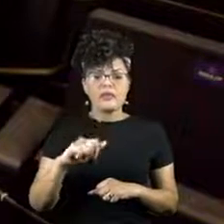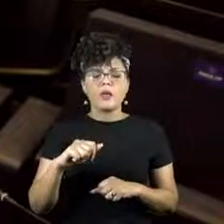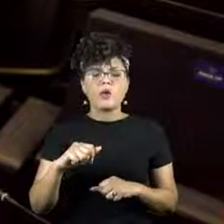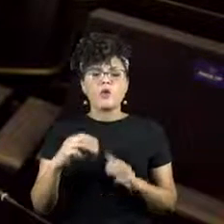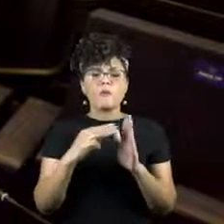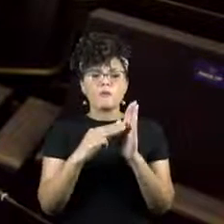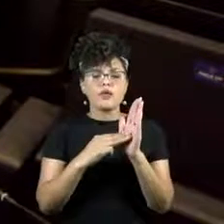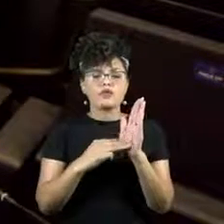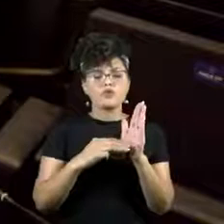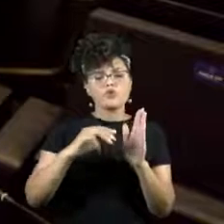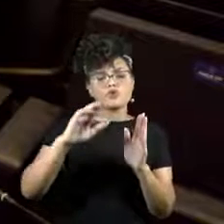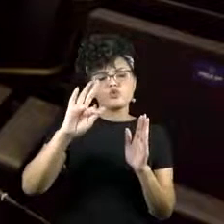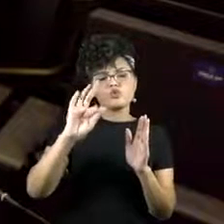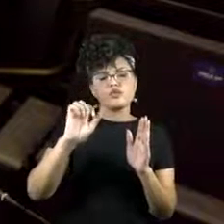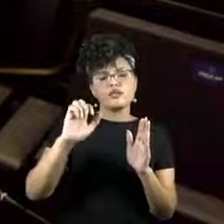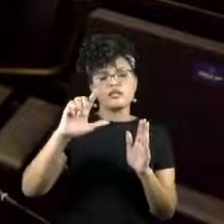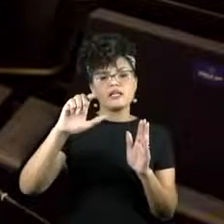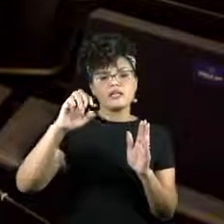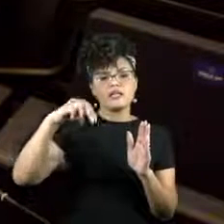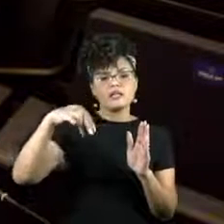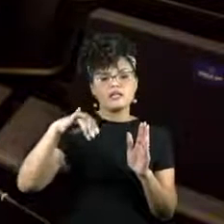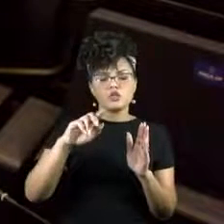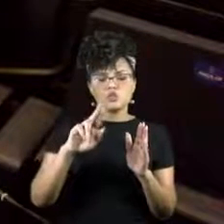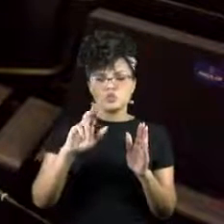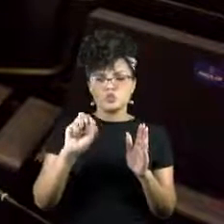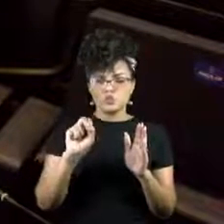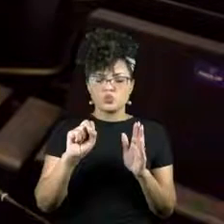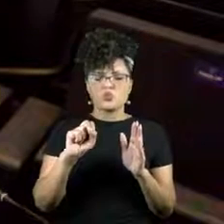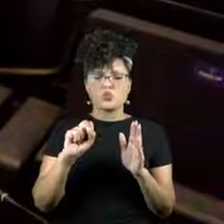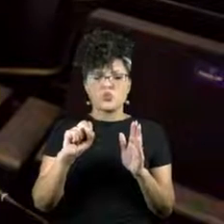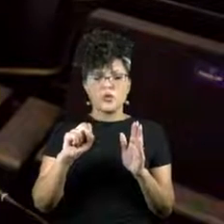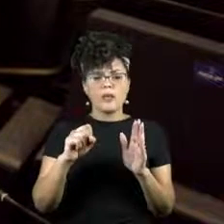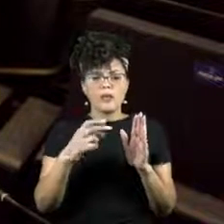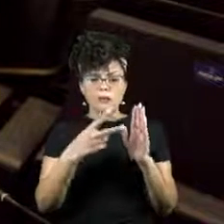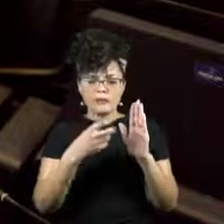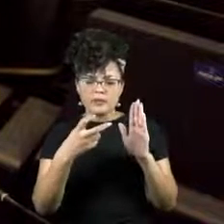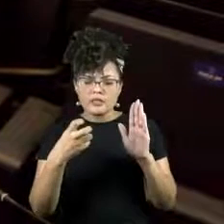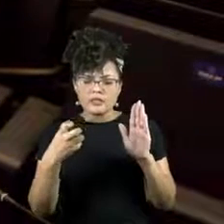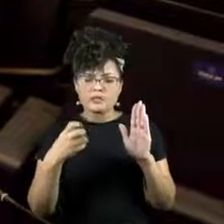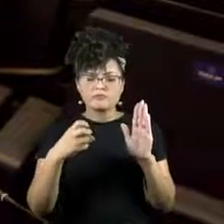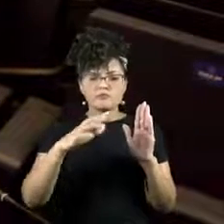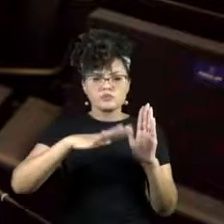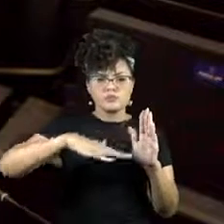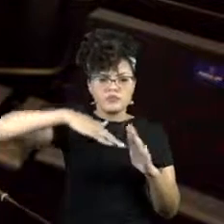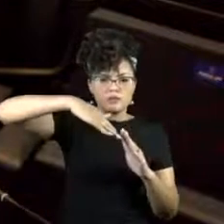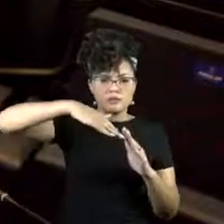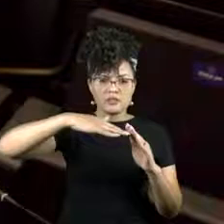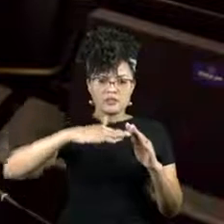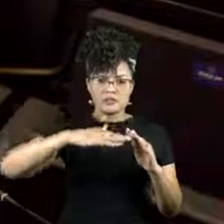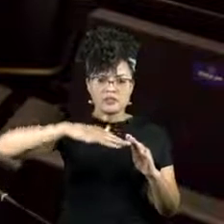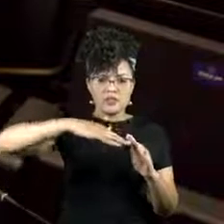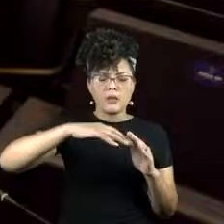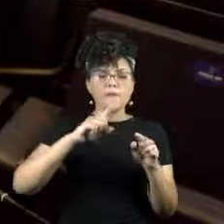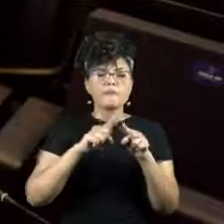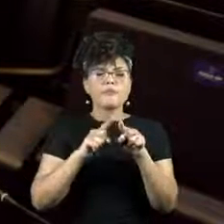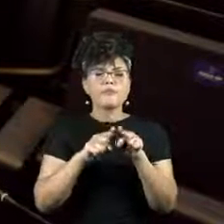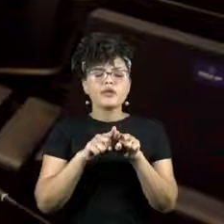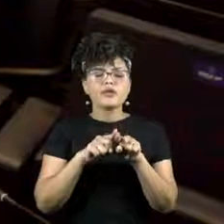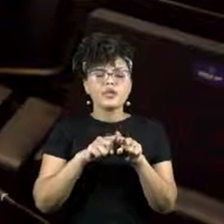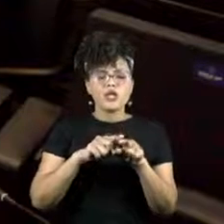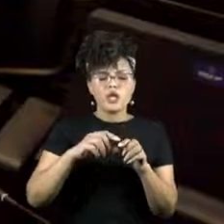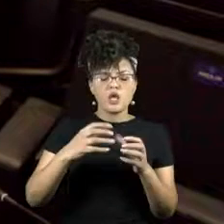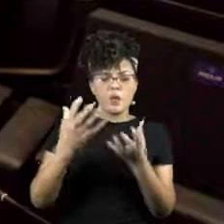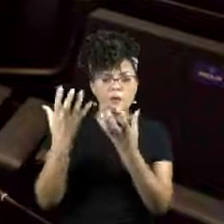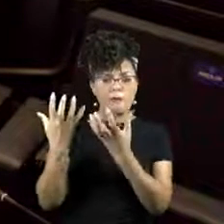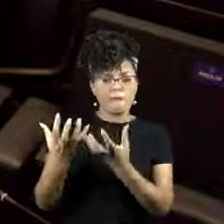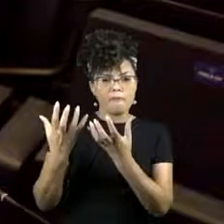considera como parâmetro a quantidade de precipitação que pode atingir o talude? Porque o peso da fatia vai mudar muito dependendo dos milímetros